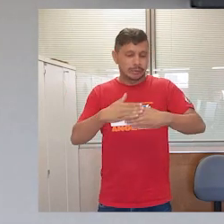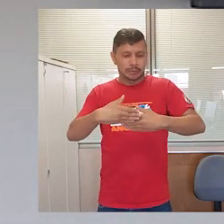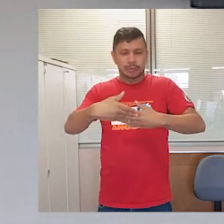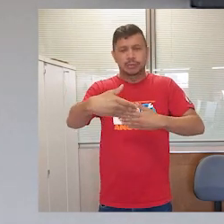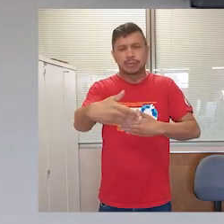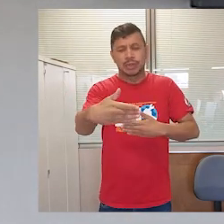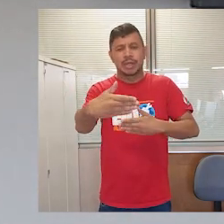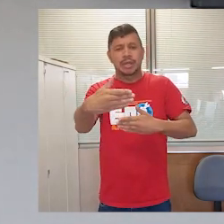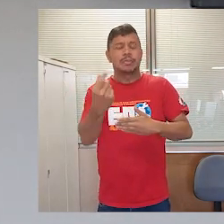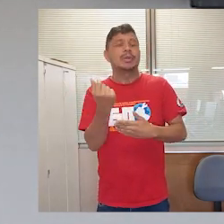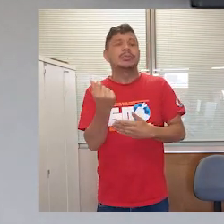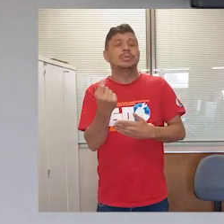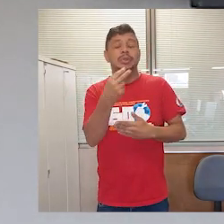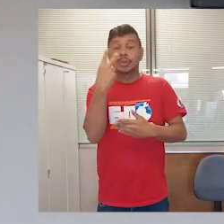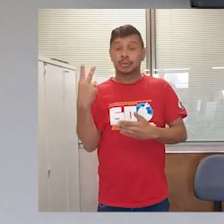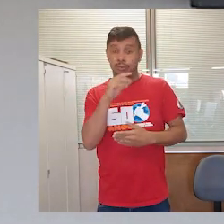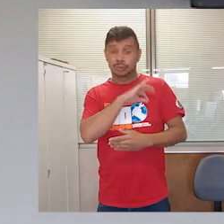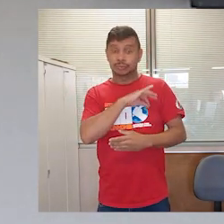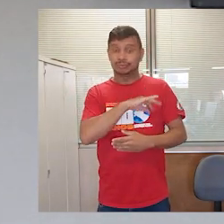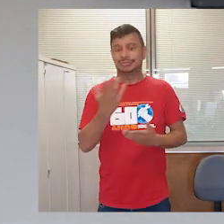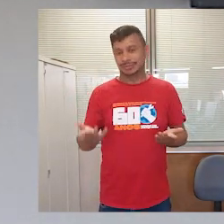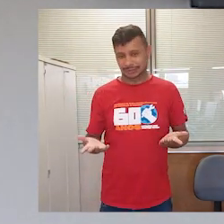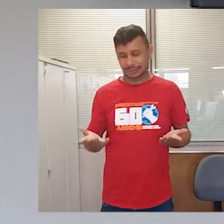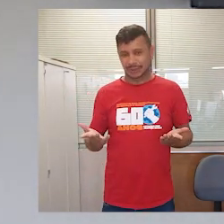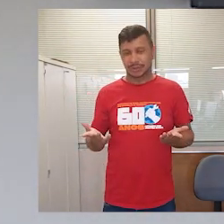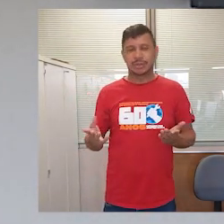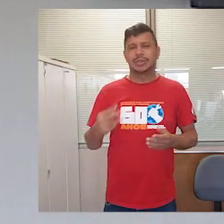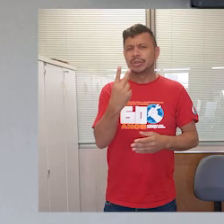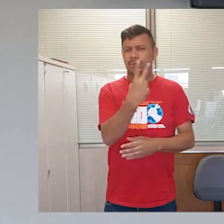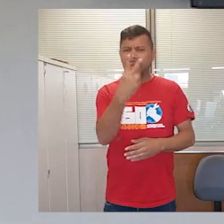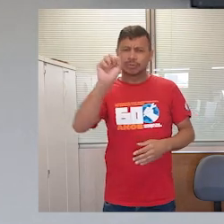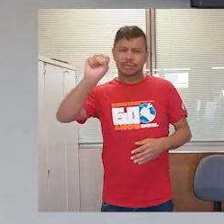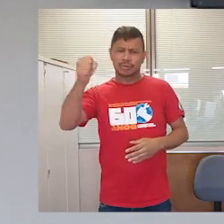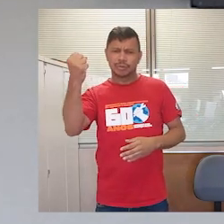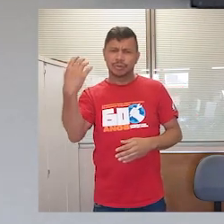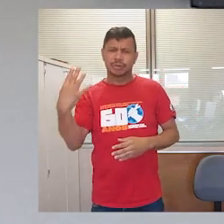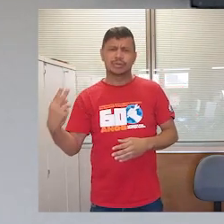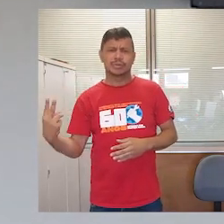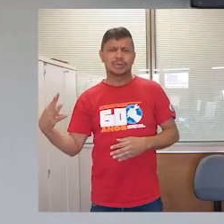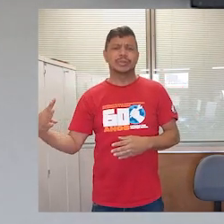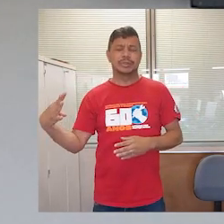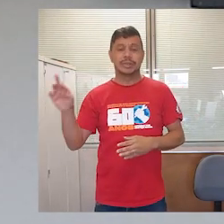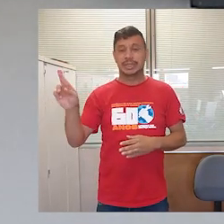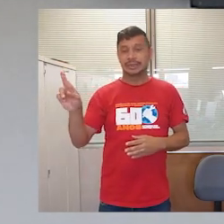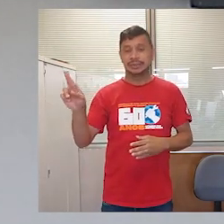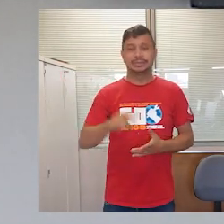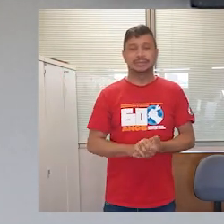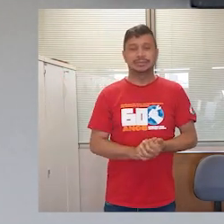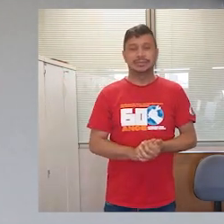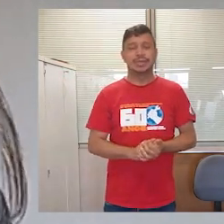foi estendida para quem ganha até 2 salários mínimos, que é R$